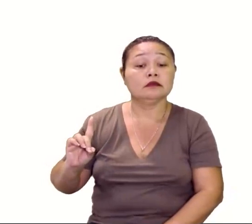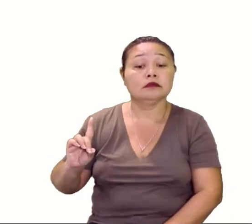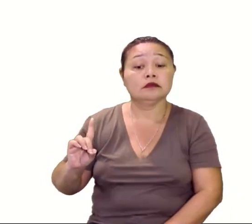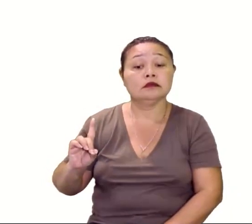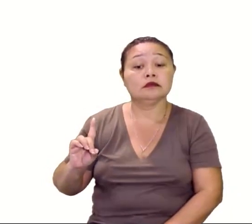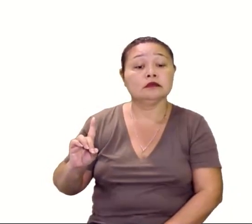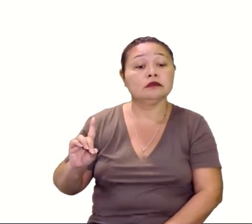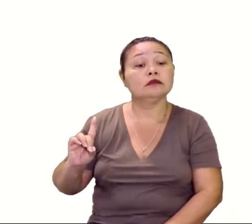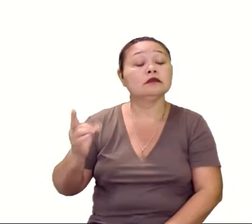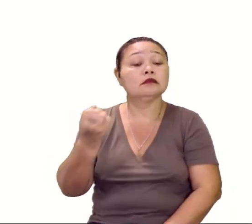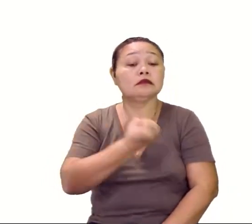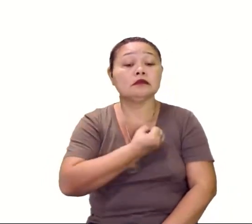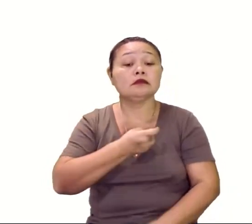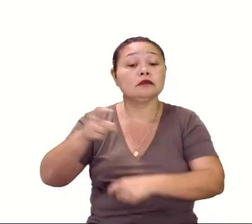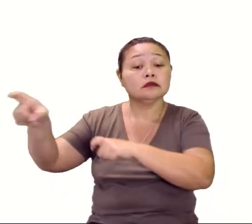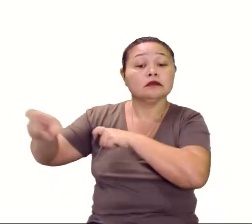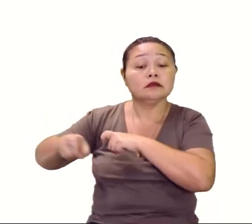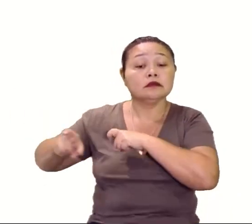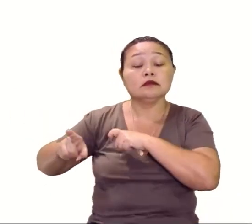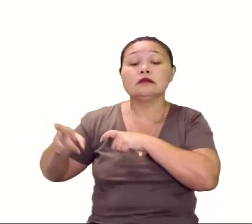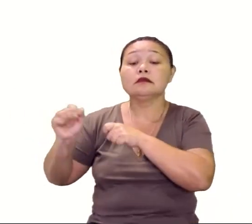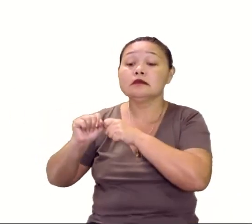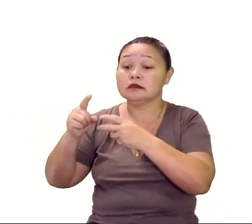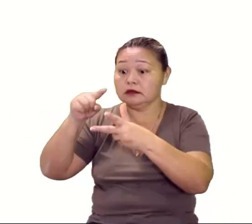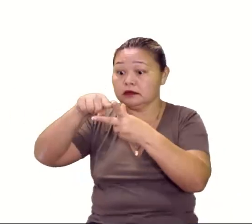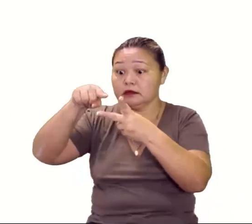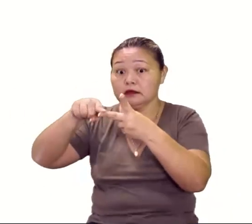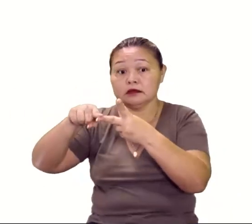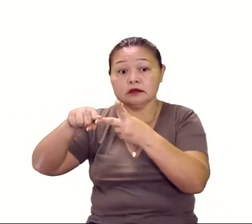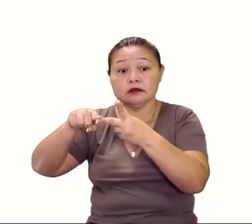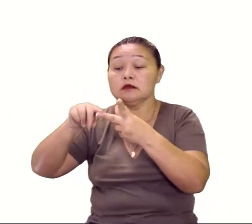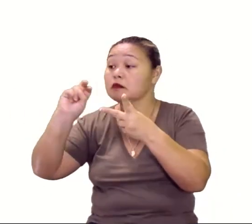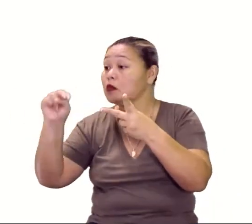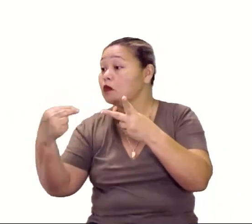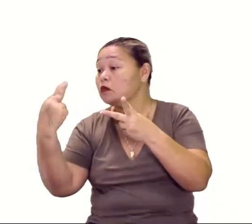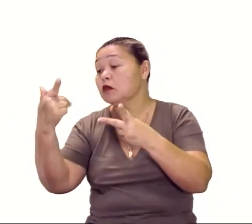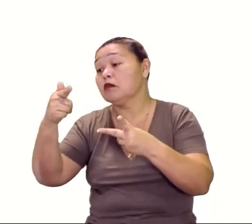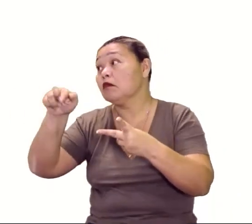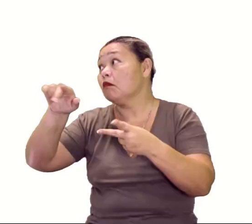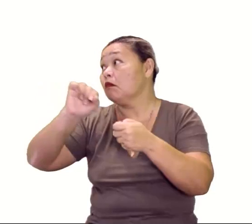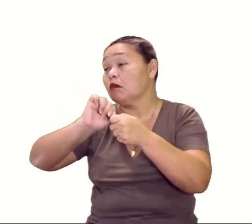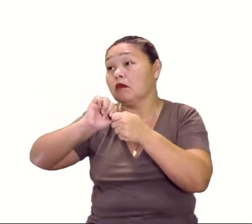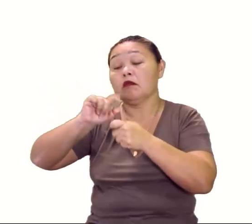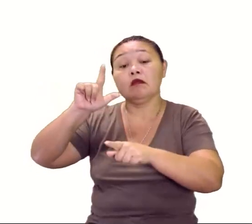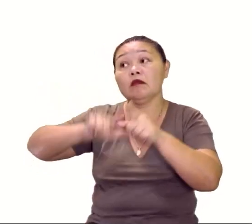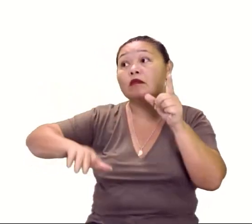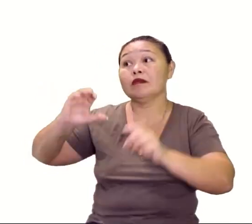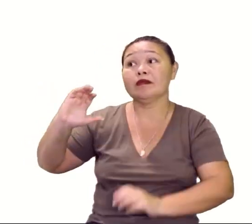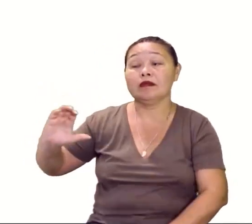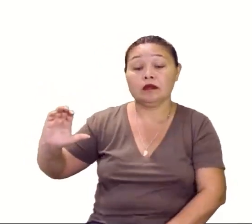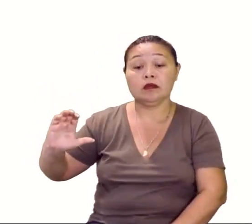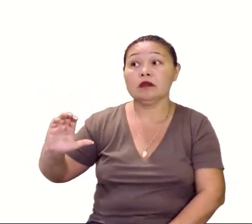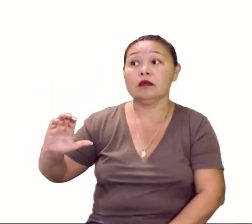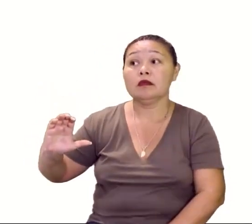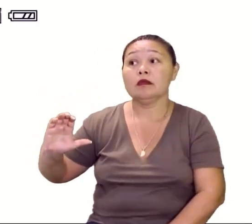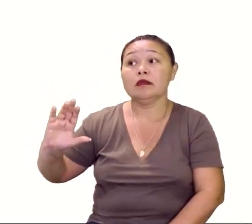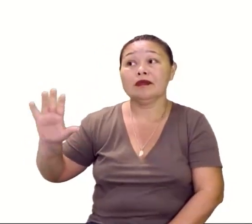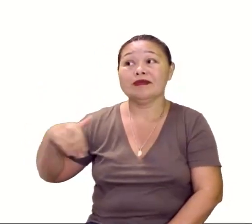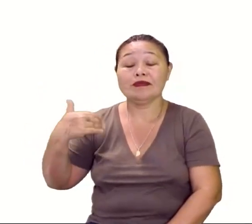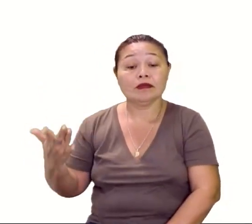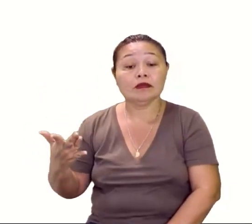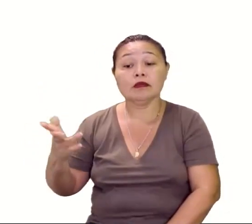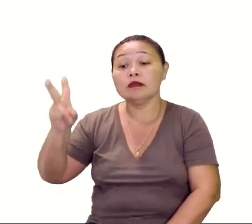de agricultores que cultivam 2 grãos ou mais, na letra C, não é? 2 grãos ou